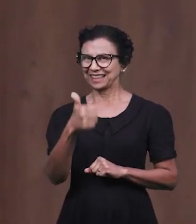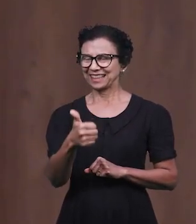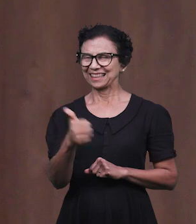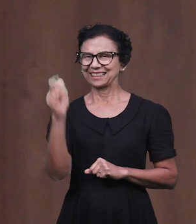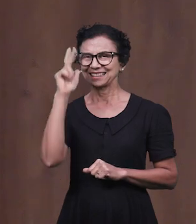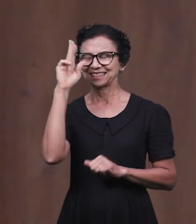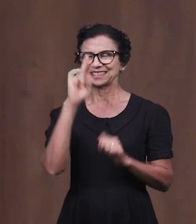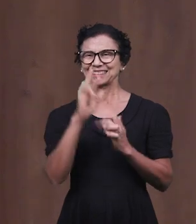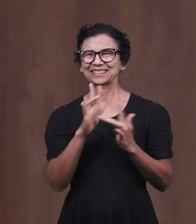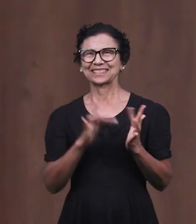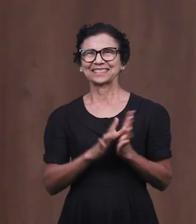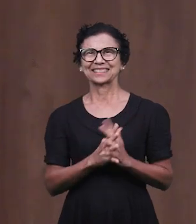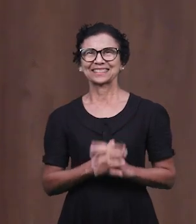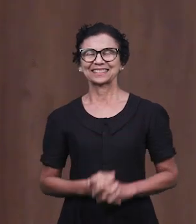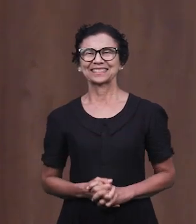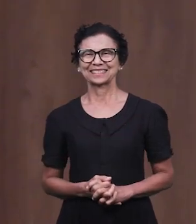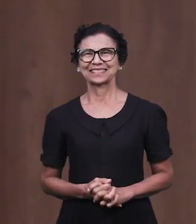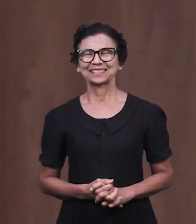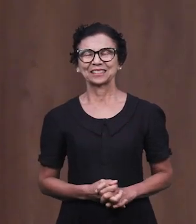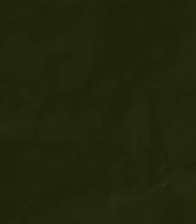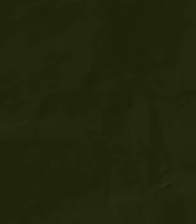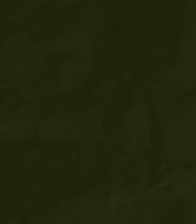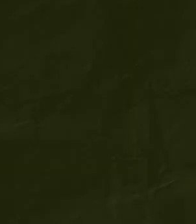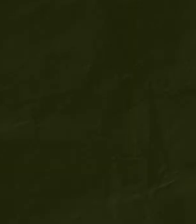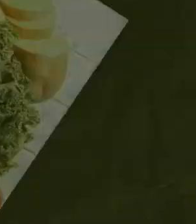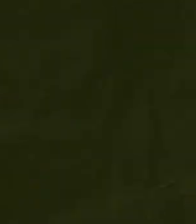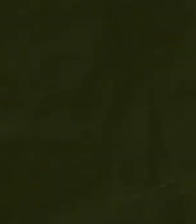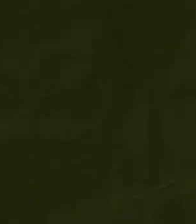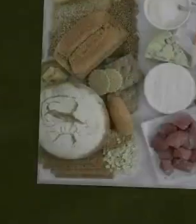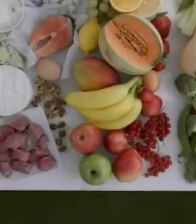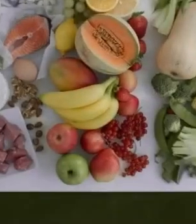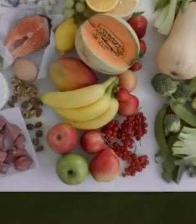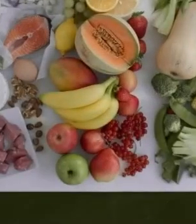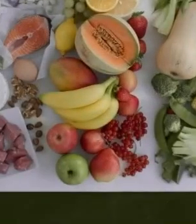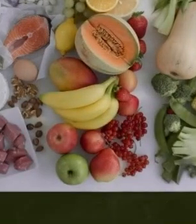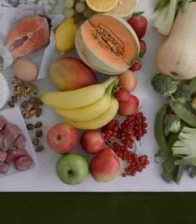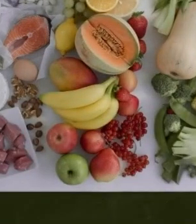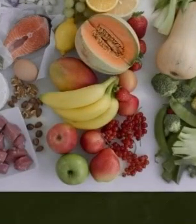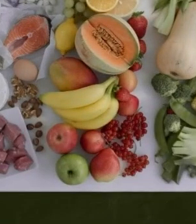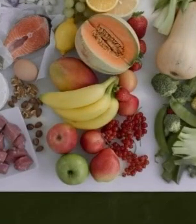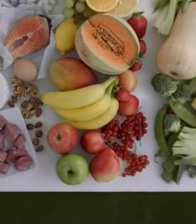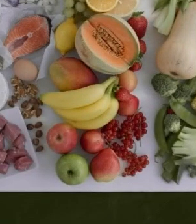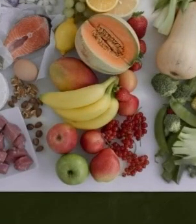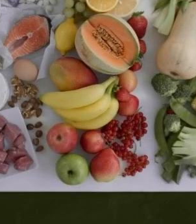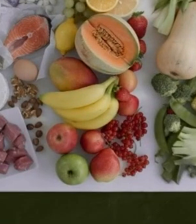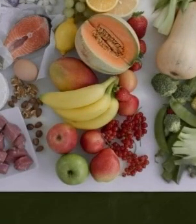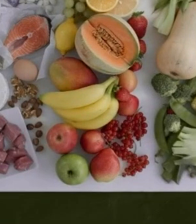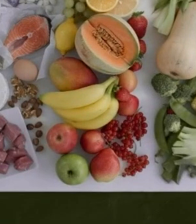programa. A todos a paz do Senhor Jesus!